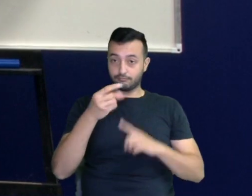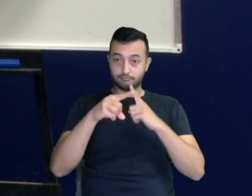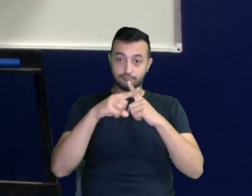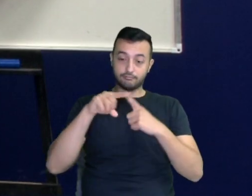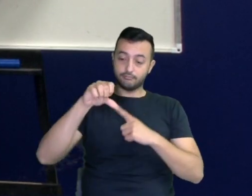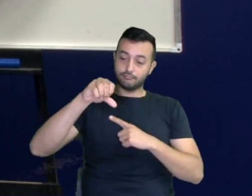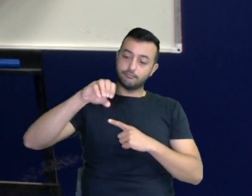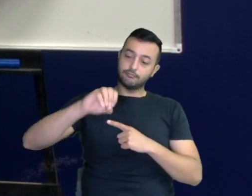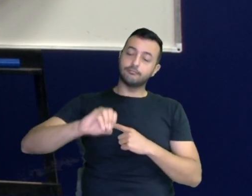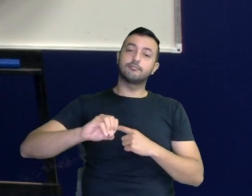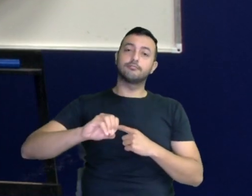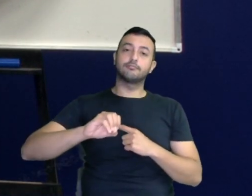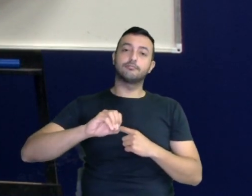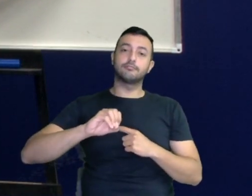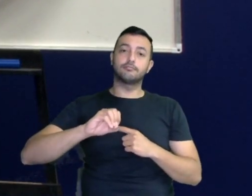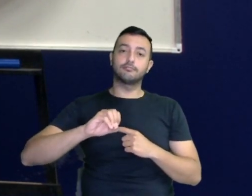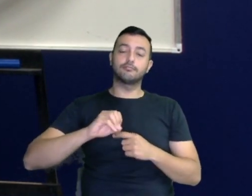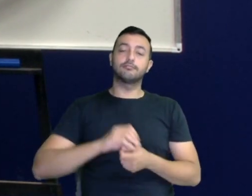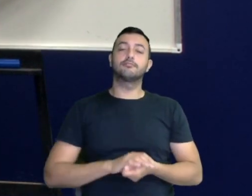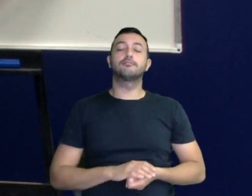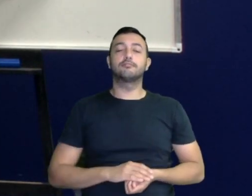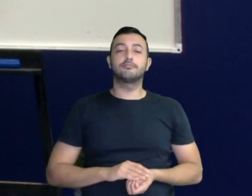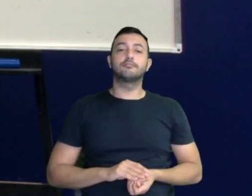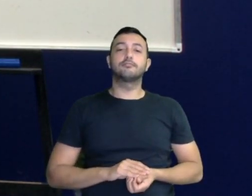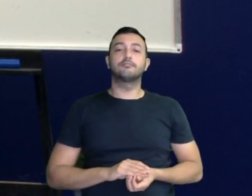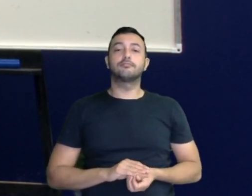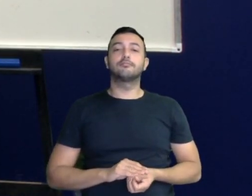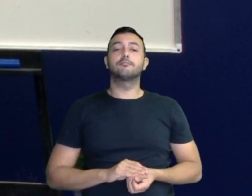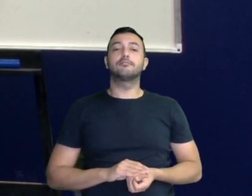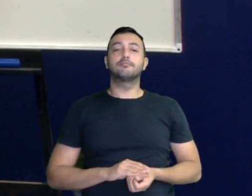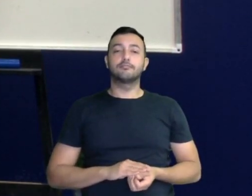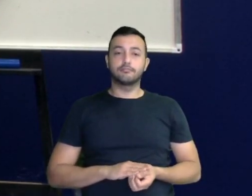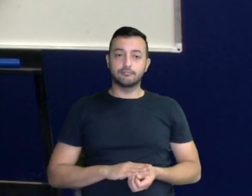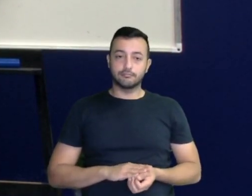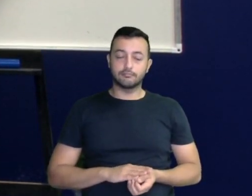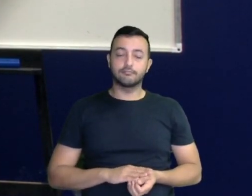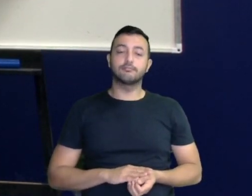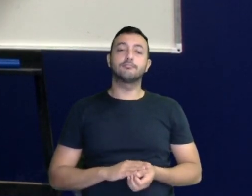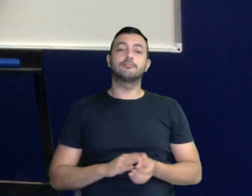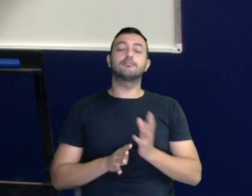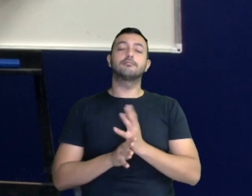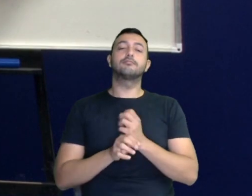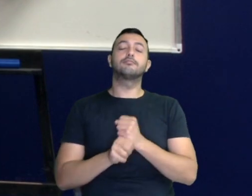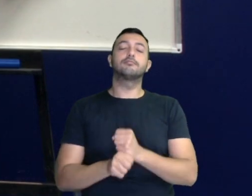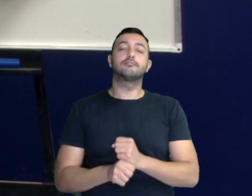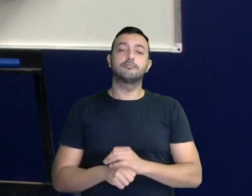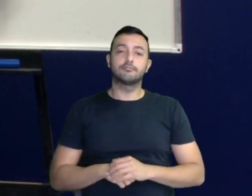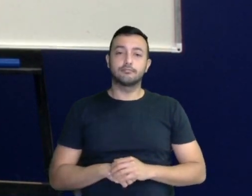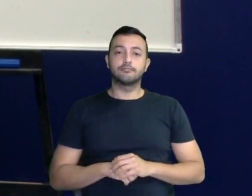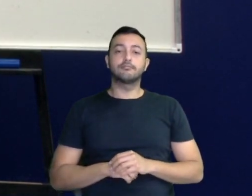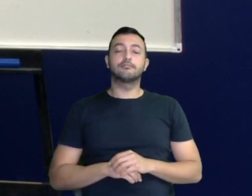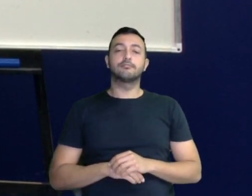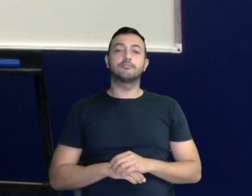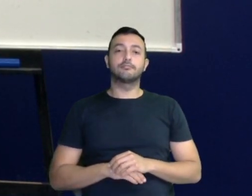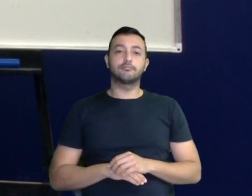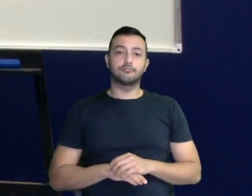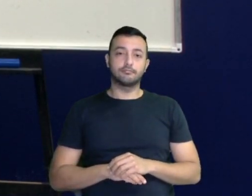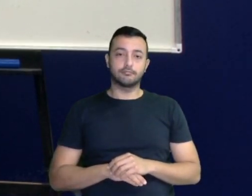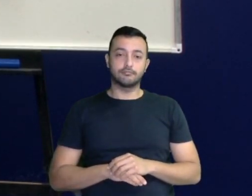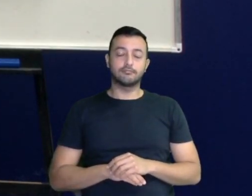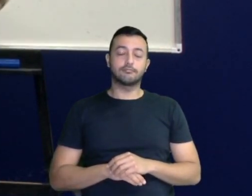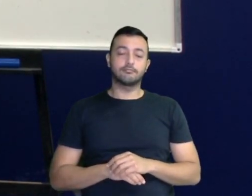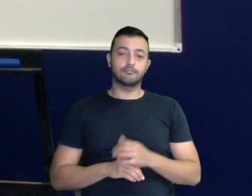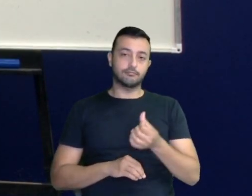vezes 90. Reescrever aqui. 6 vezes 90, quanto dá? Vamos lá. 6